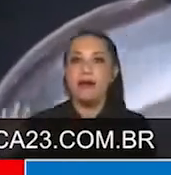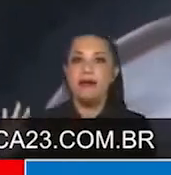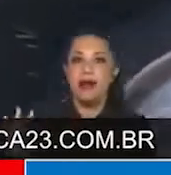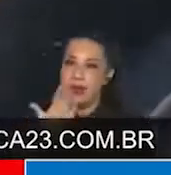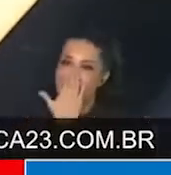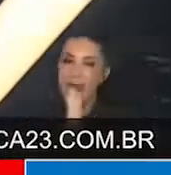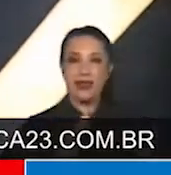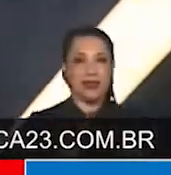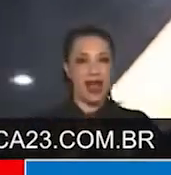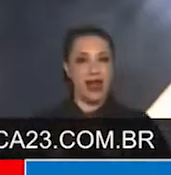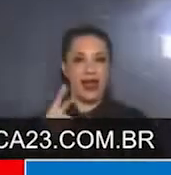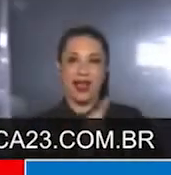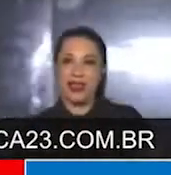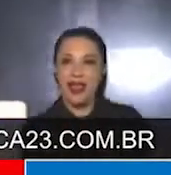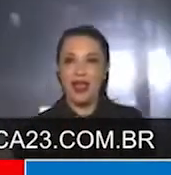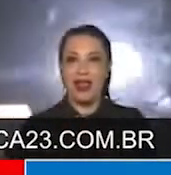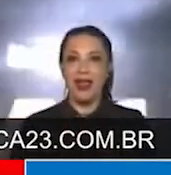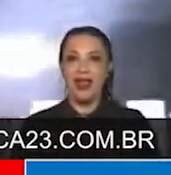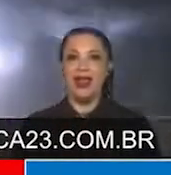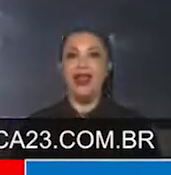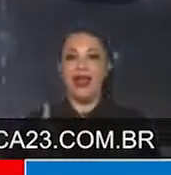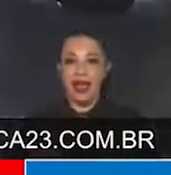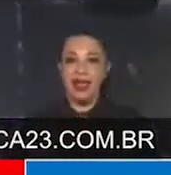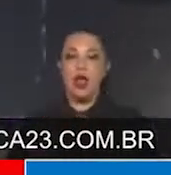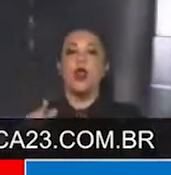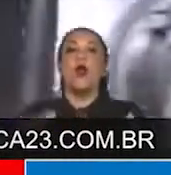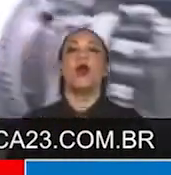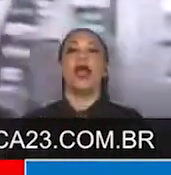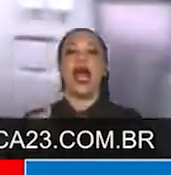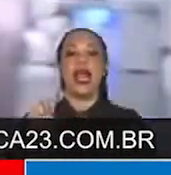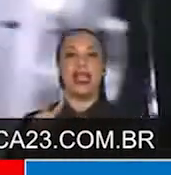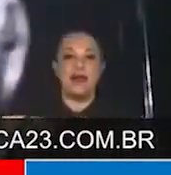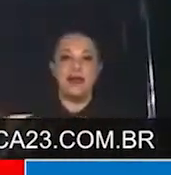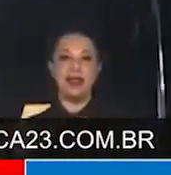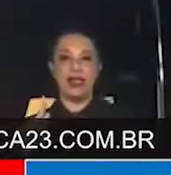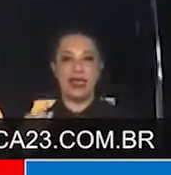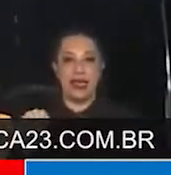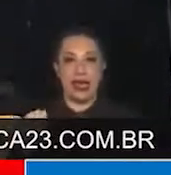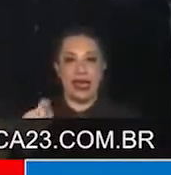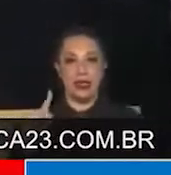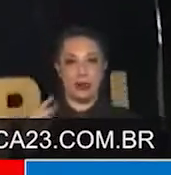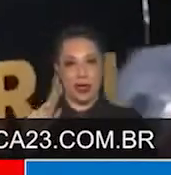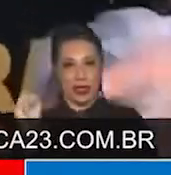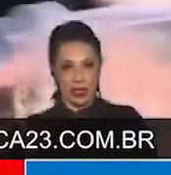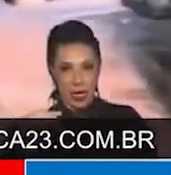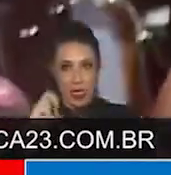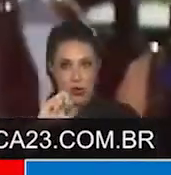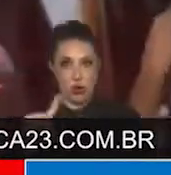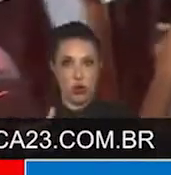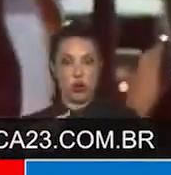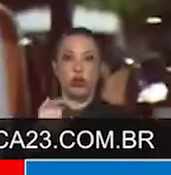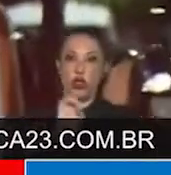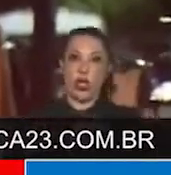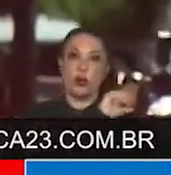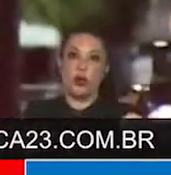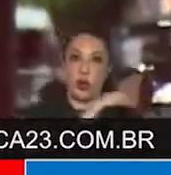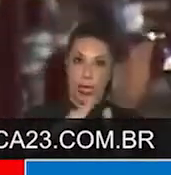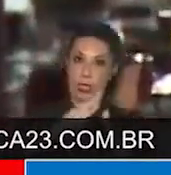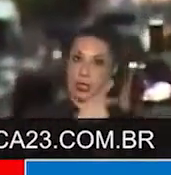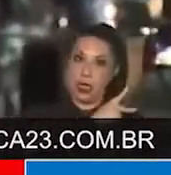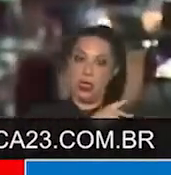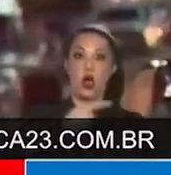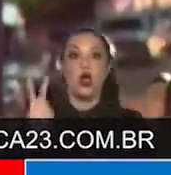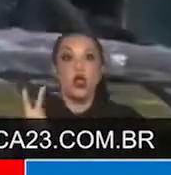federais na frente da casa dele na cidade de Levy Gasparian sul do estado do Rio dois agentes